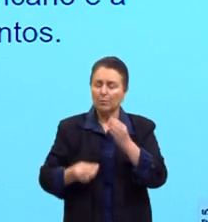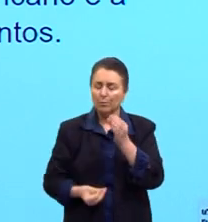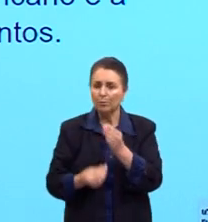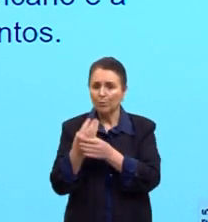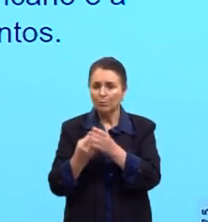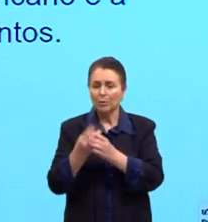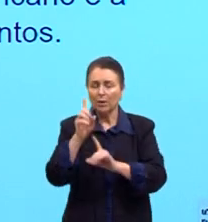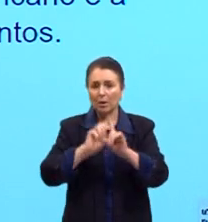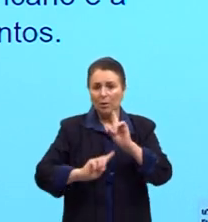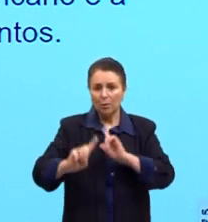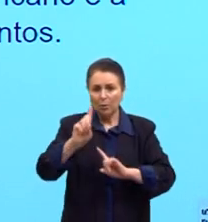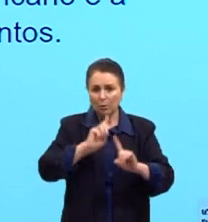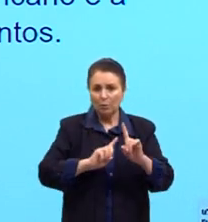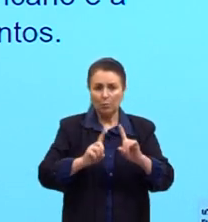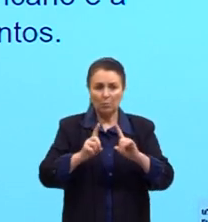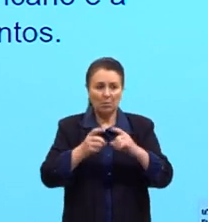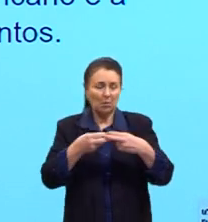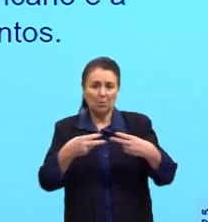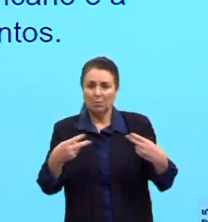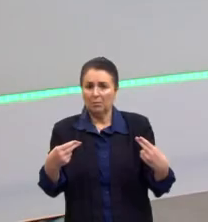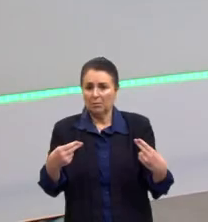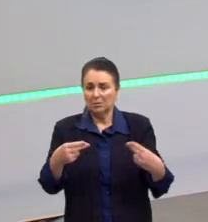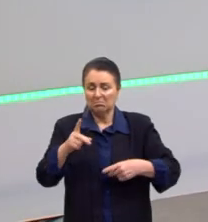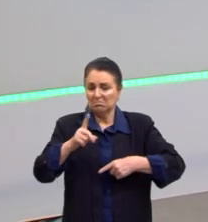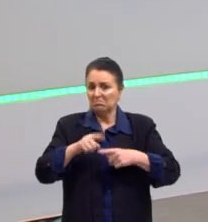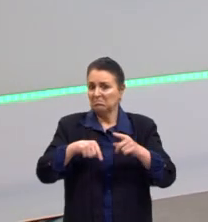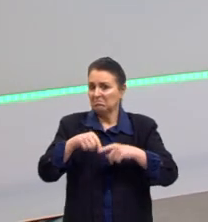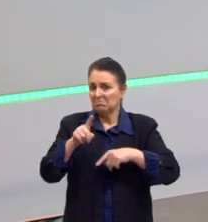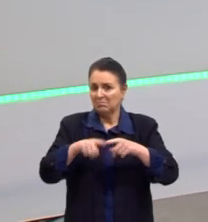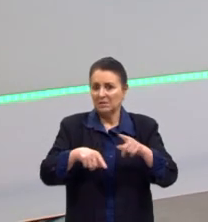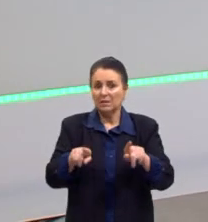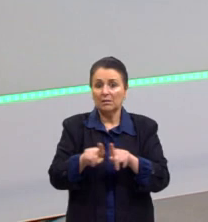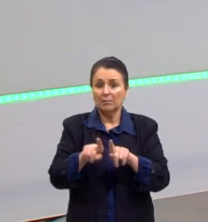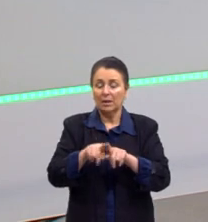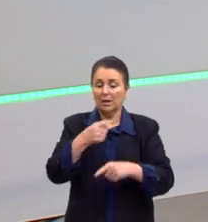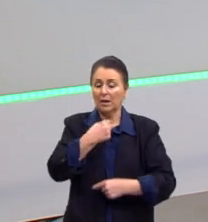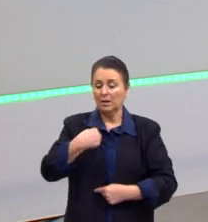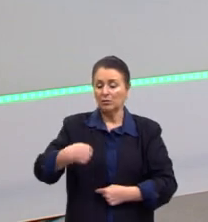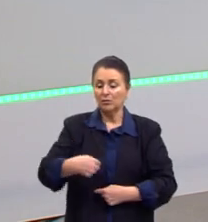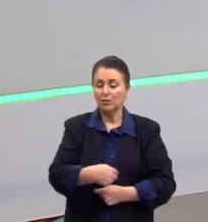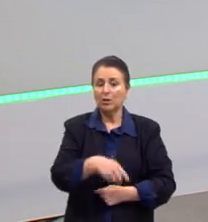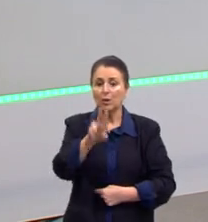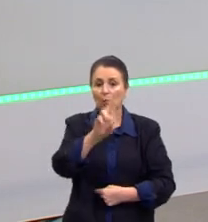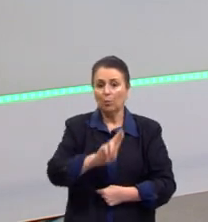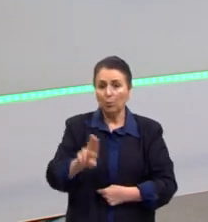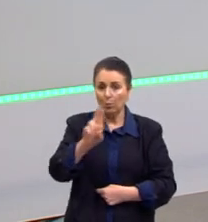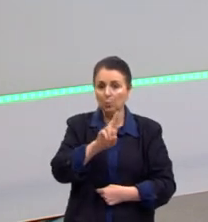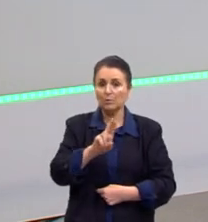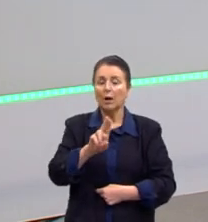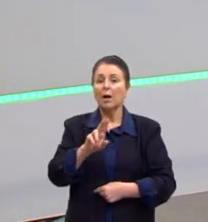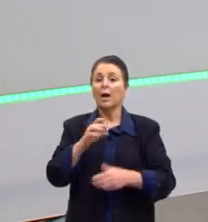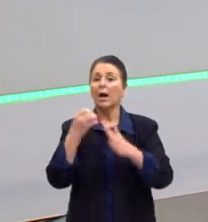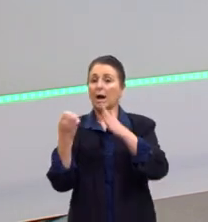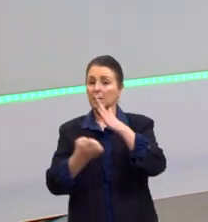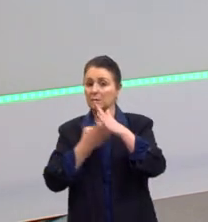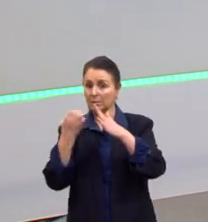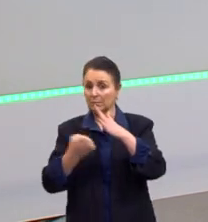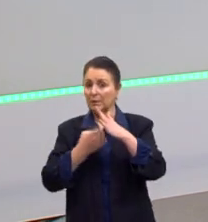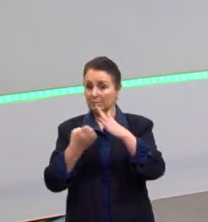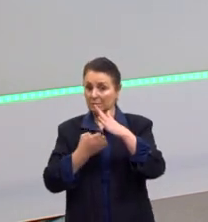produzir algum bem certo tem isso aí também a China né utiliza as suas estatais para